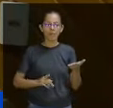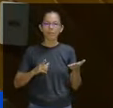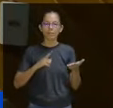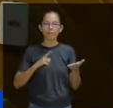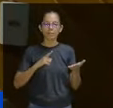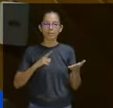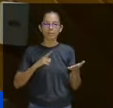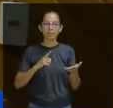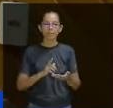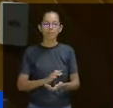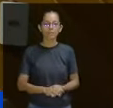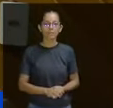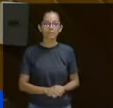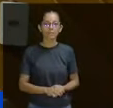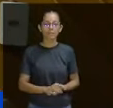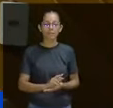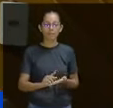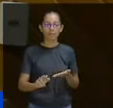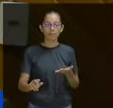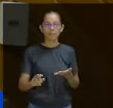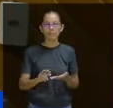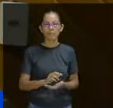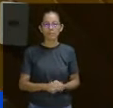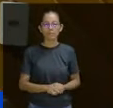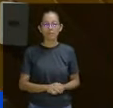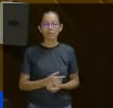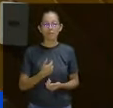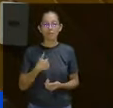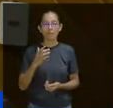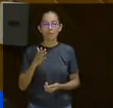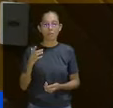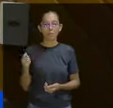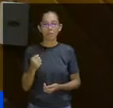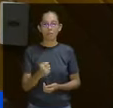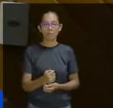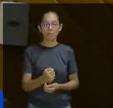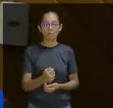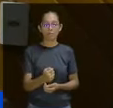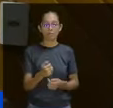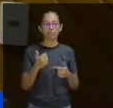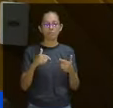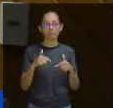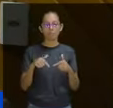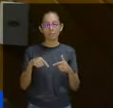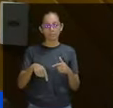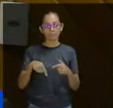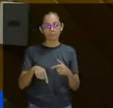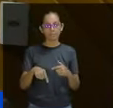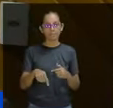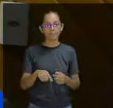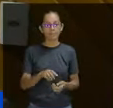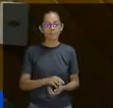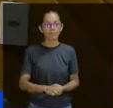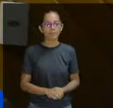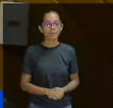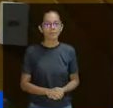juíza era do Dr. Ariadne Rivaldo. Alencar. Então, eu já estava nesse período atuando. Eu